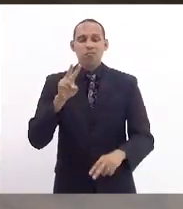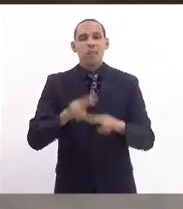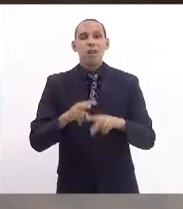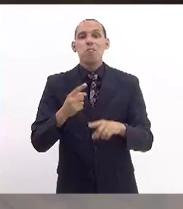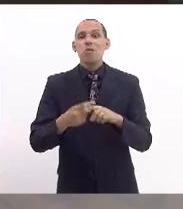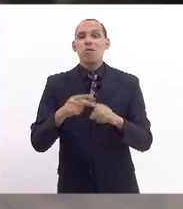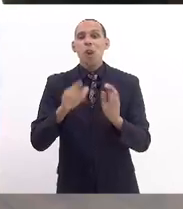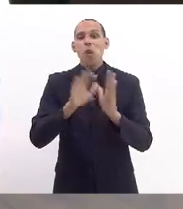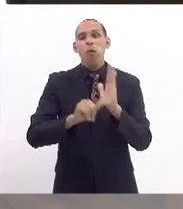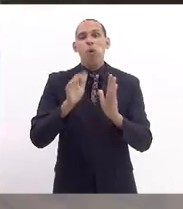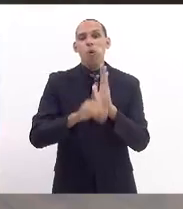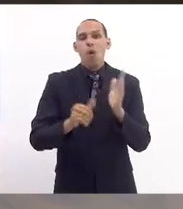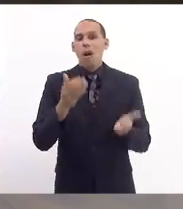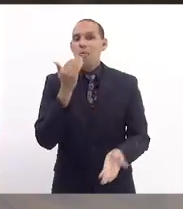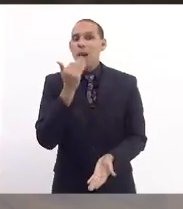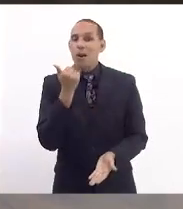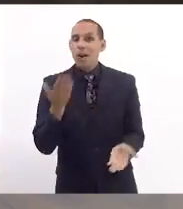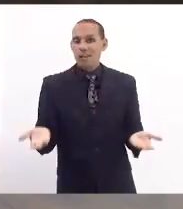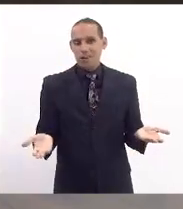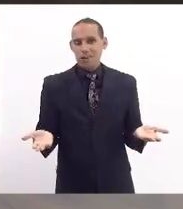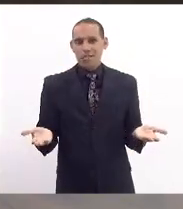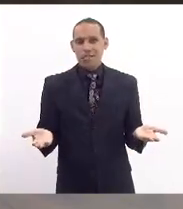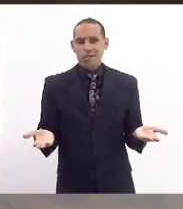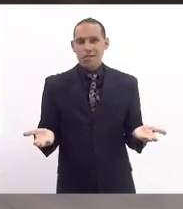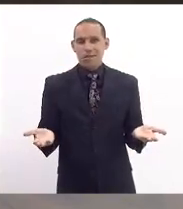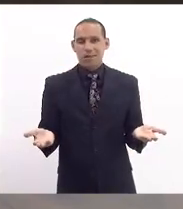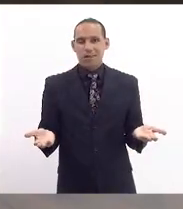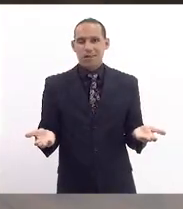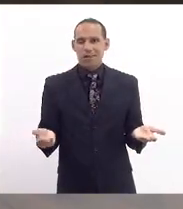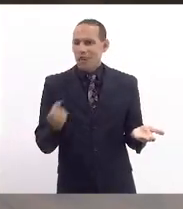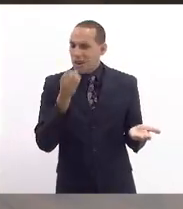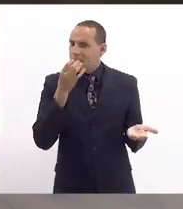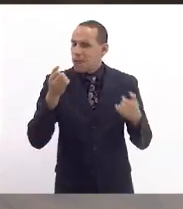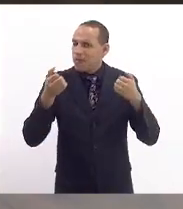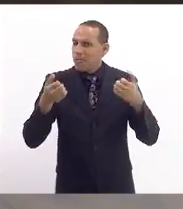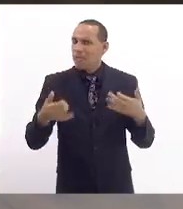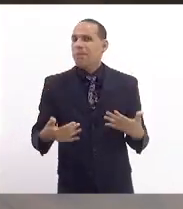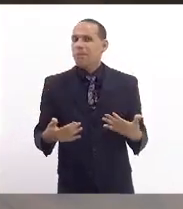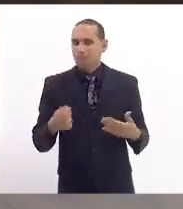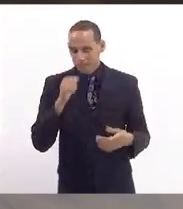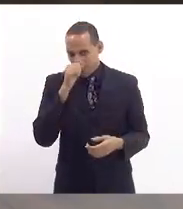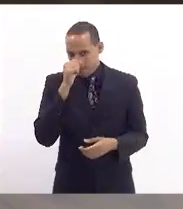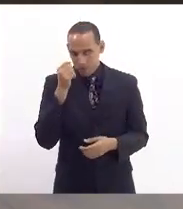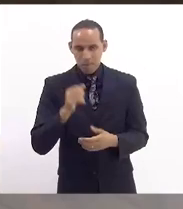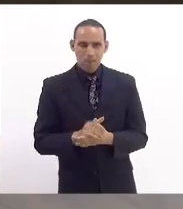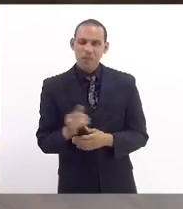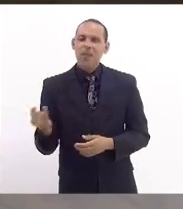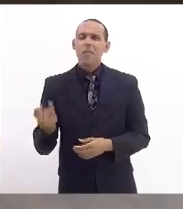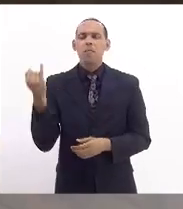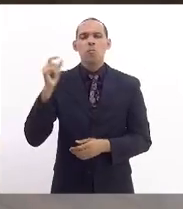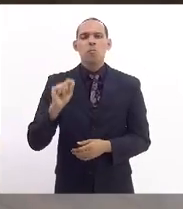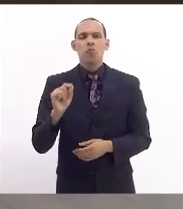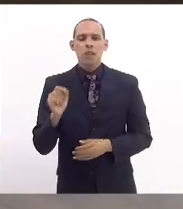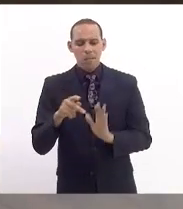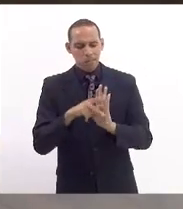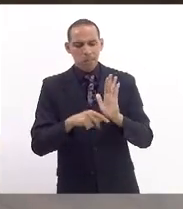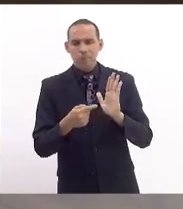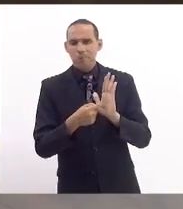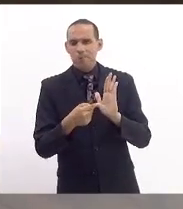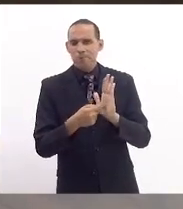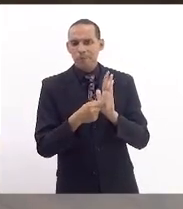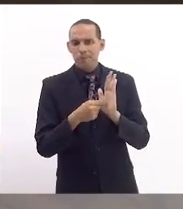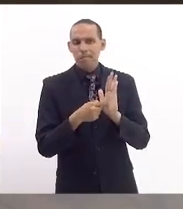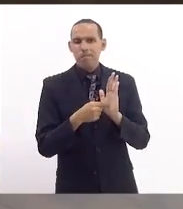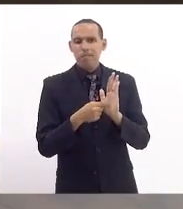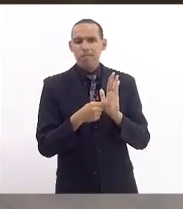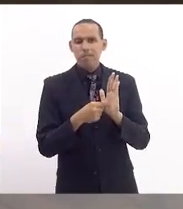confortarem alimento então consegui vale dizer que a importância de trazer um projeto como